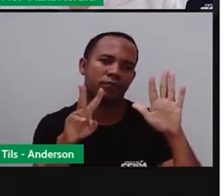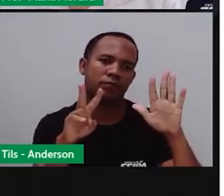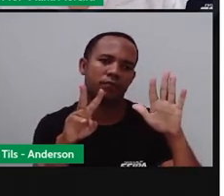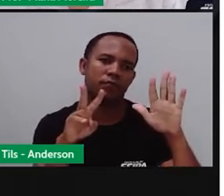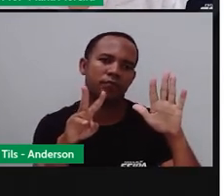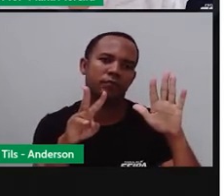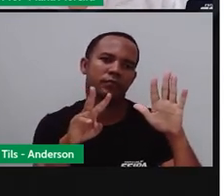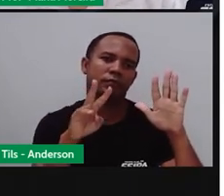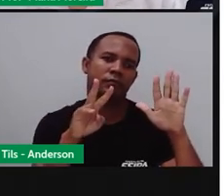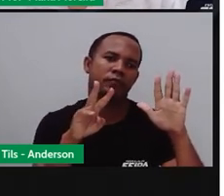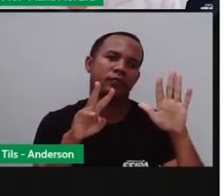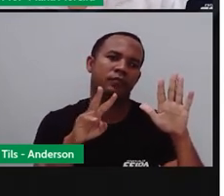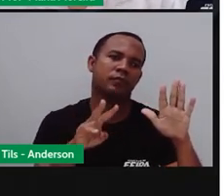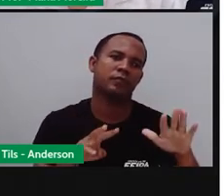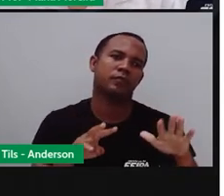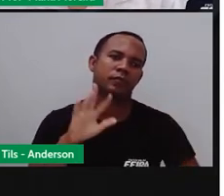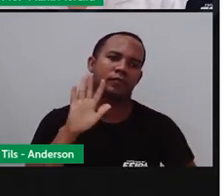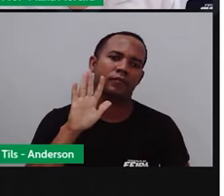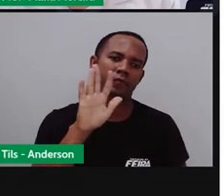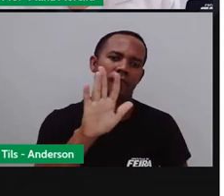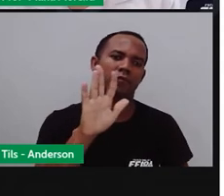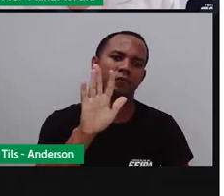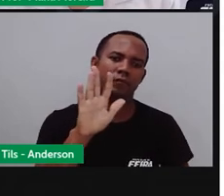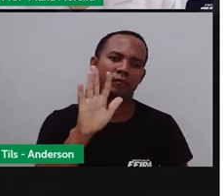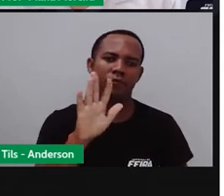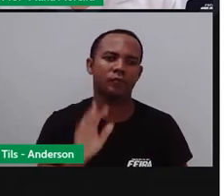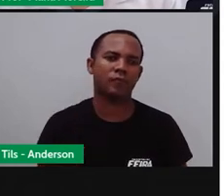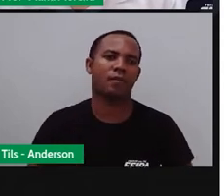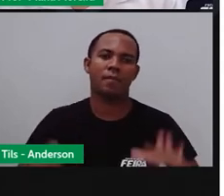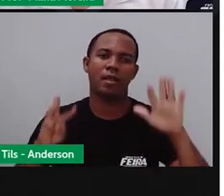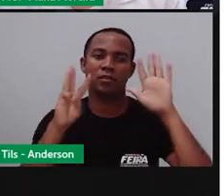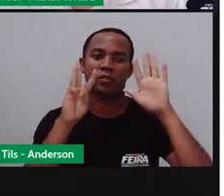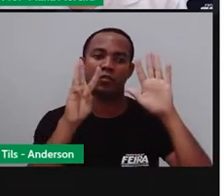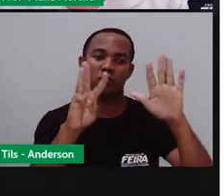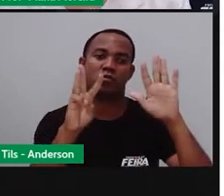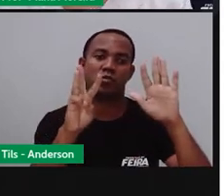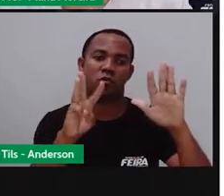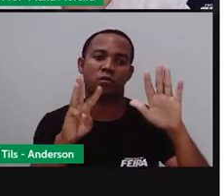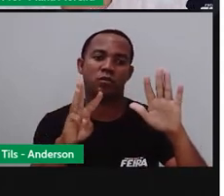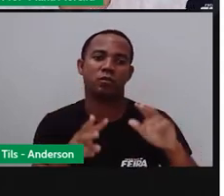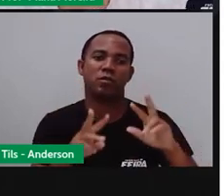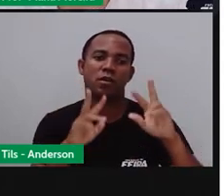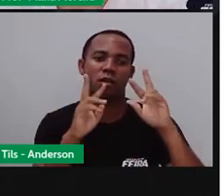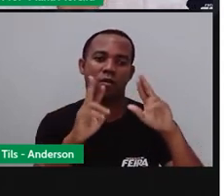mais 5 mais 8, que é igual a quanto? 20.